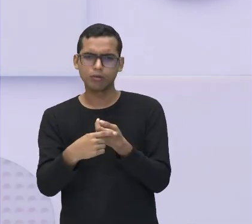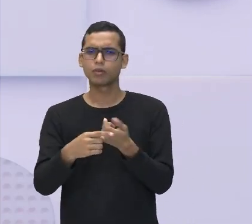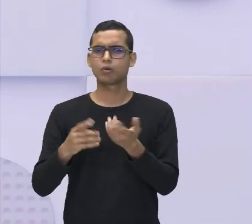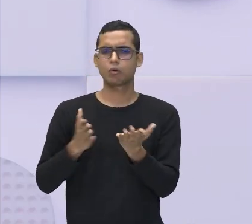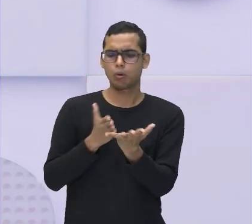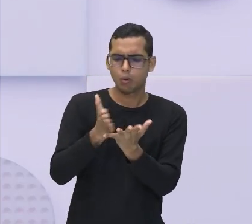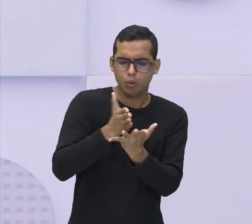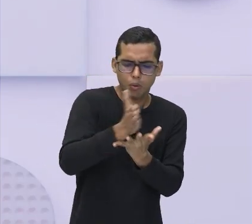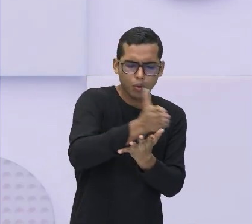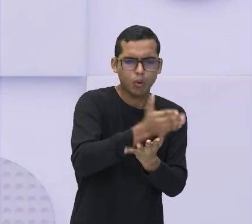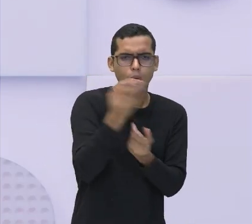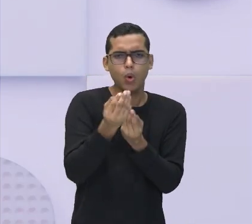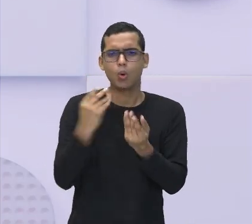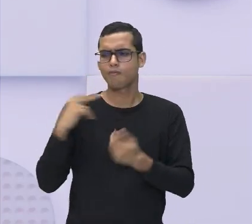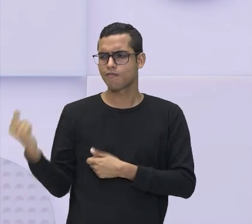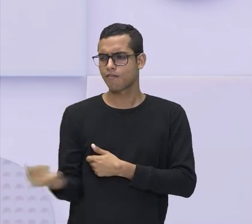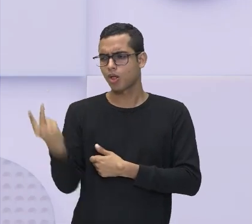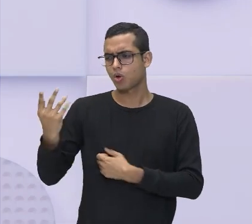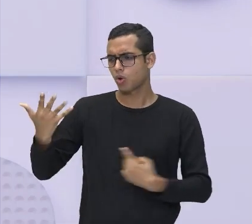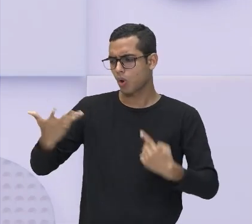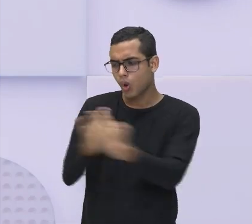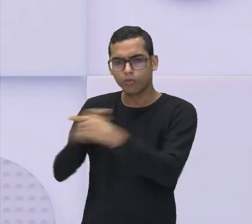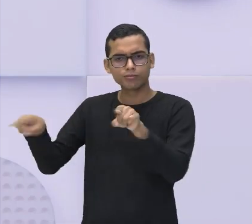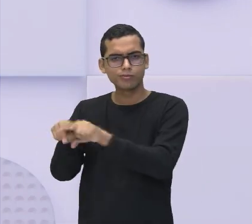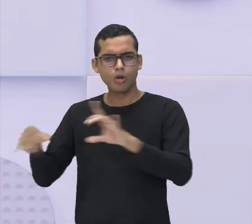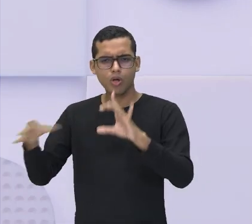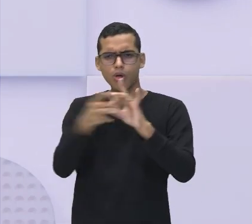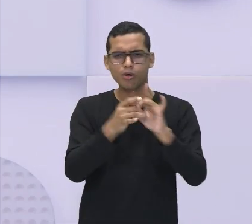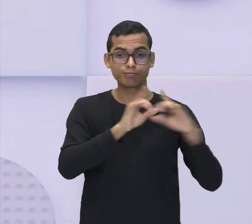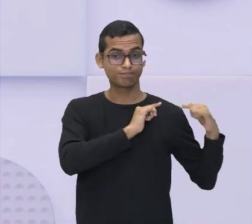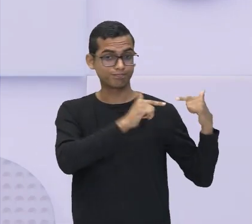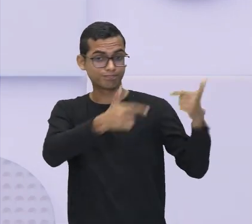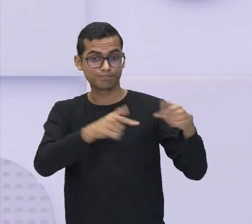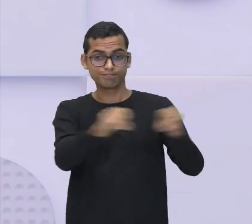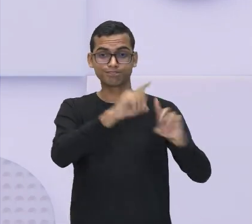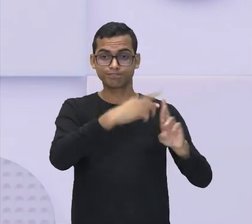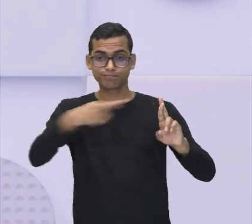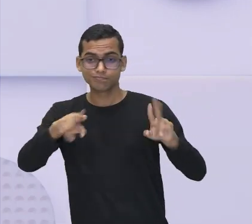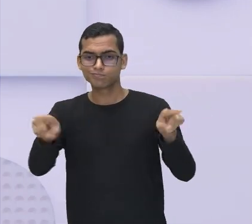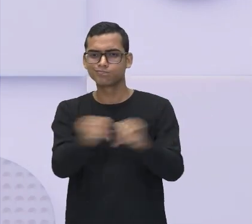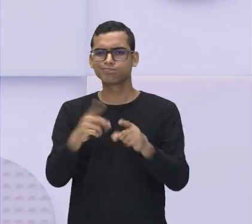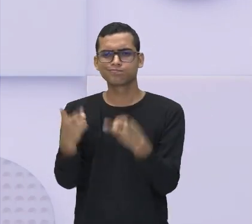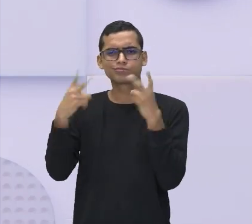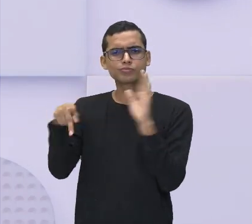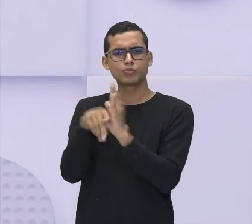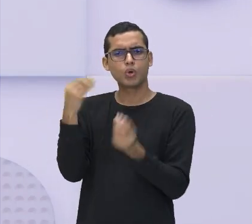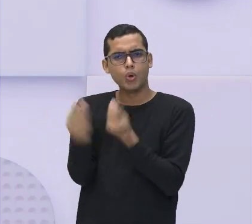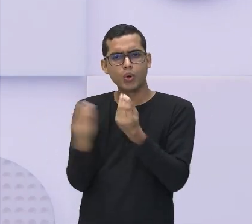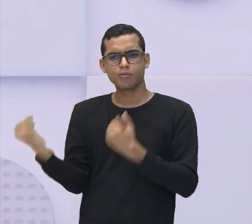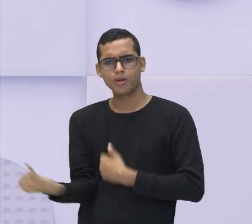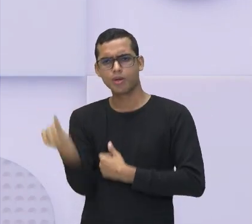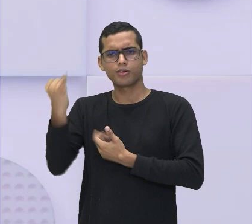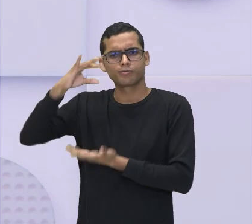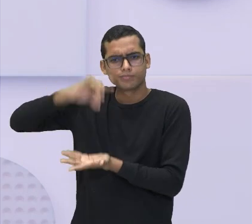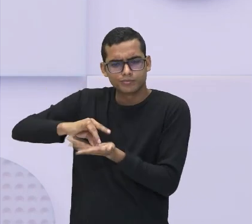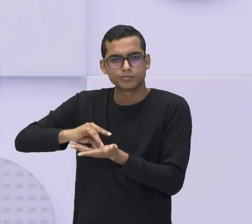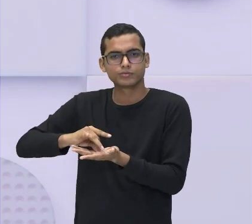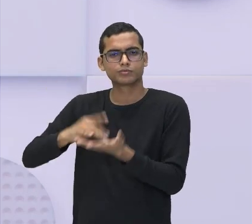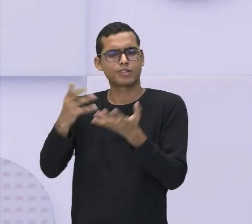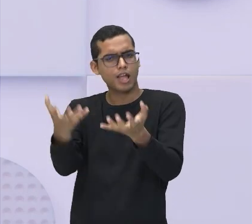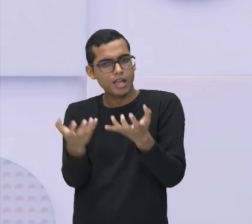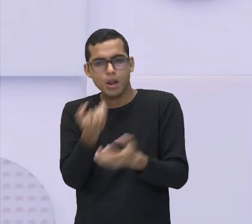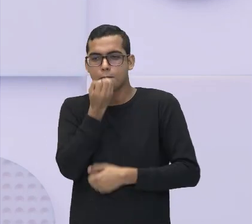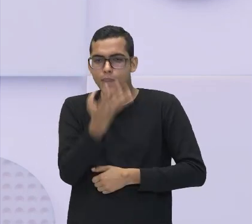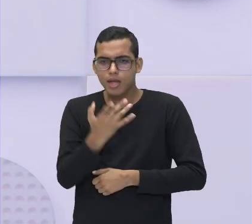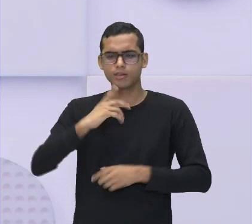vários valores se conectam com as várias tradições religiosas e como é que é importante nós prezarmos pelo bem-querer,